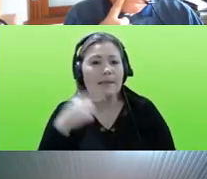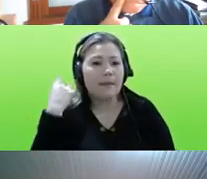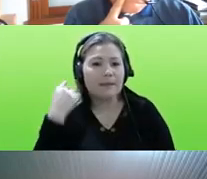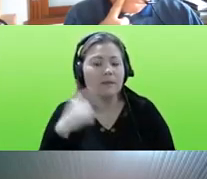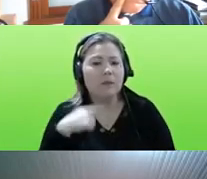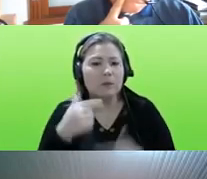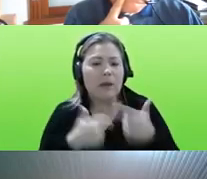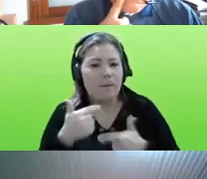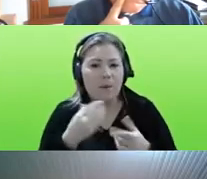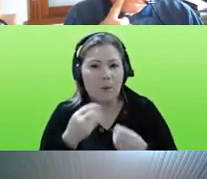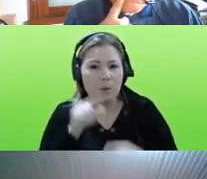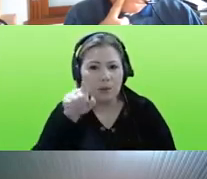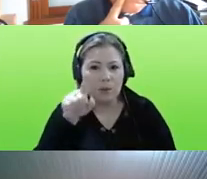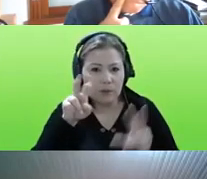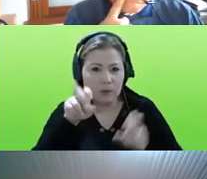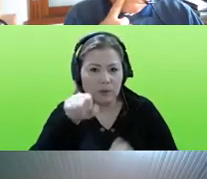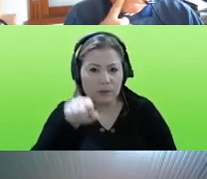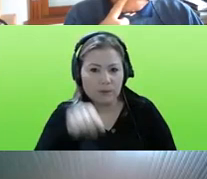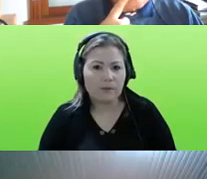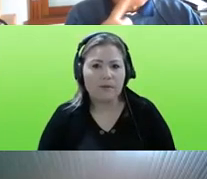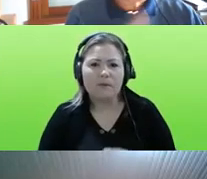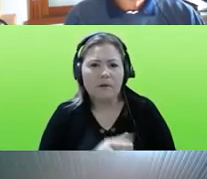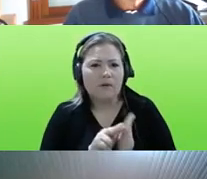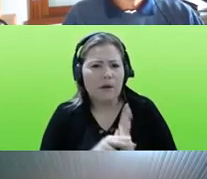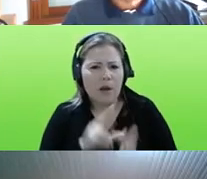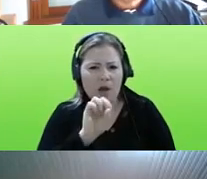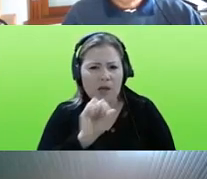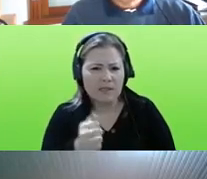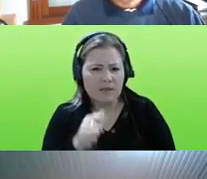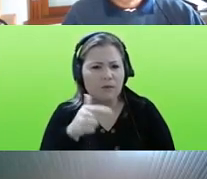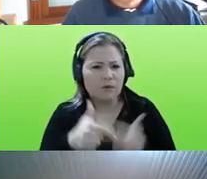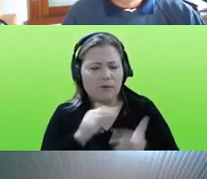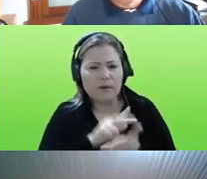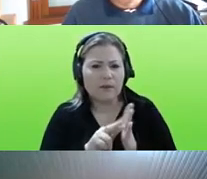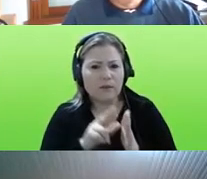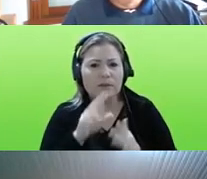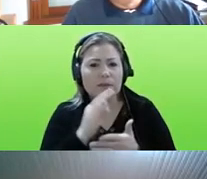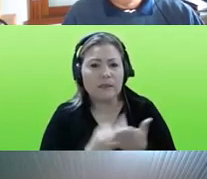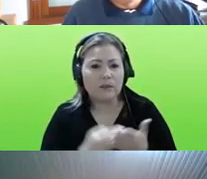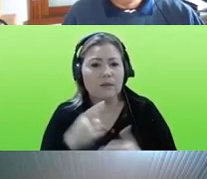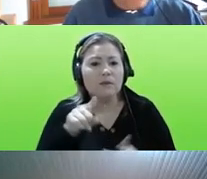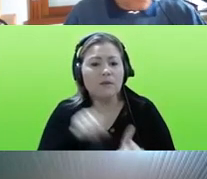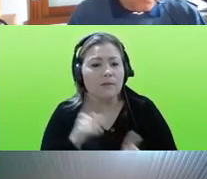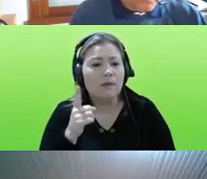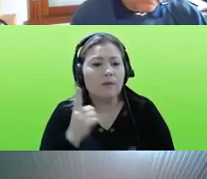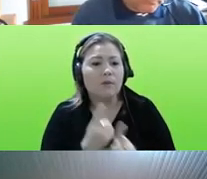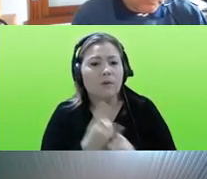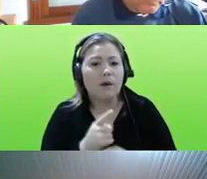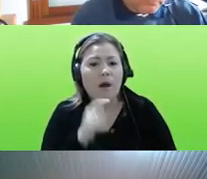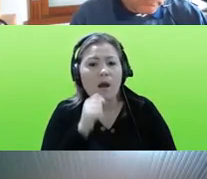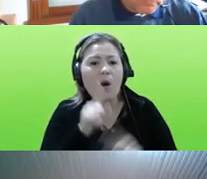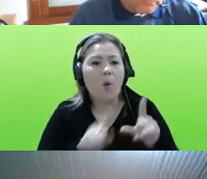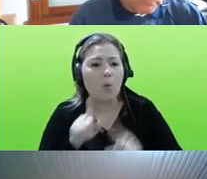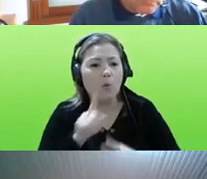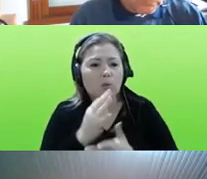o Hartmut Rosa, foram vários textos que foram trabalhados, e vocês ainda encontram alguns desses textos